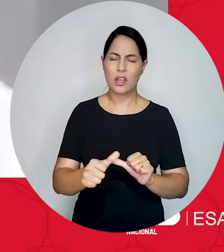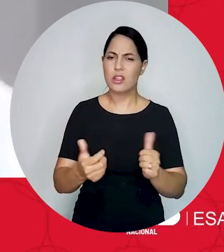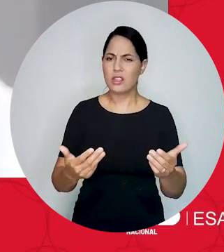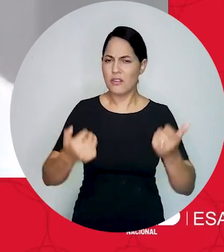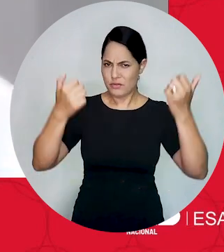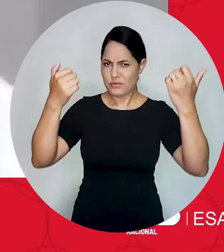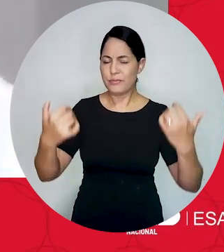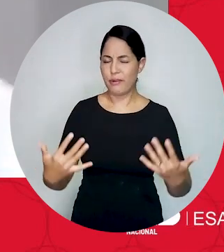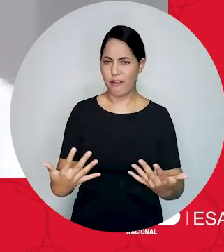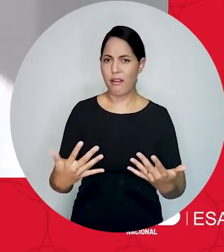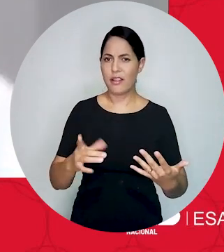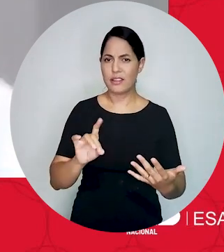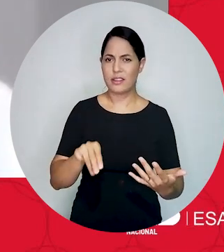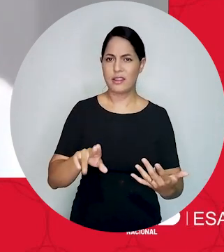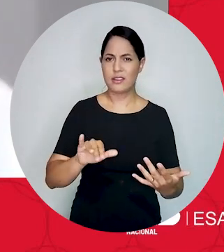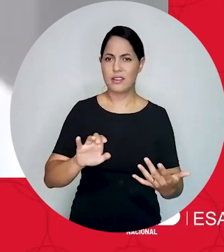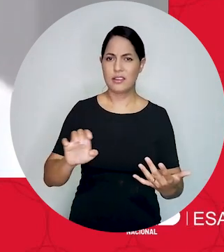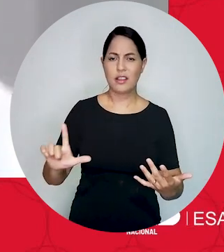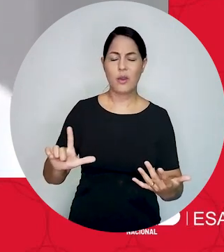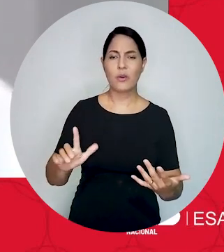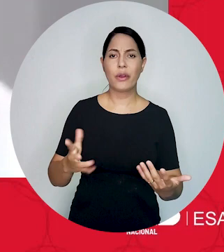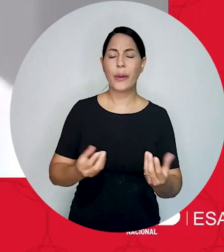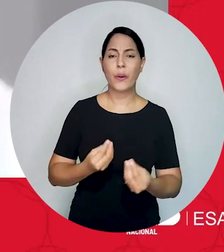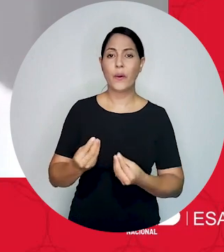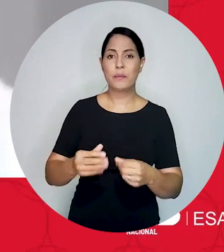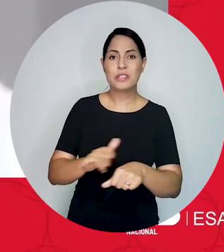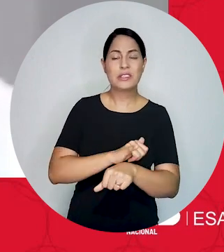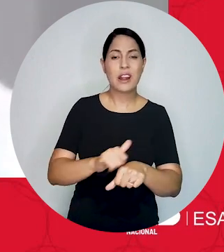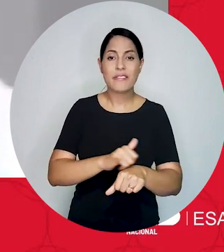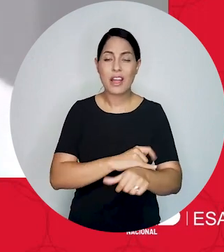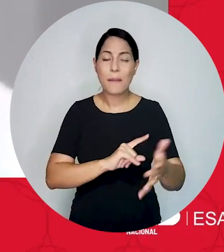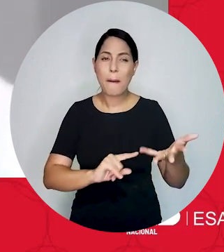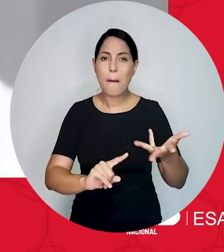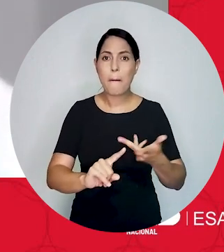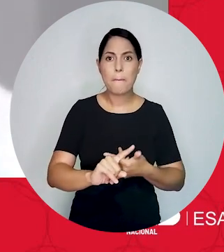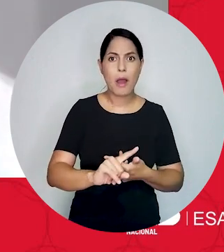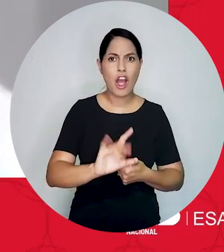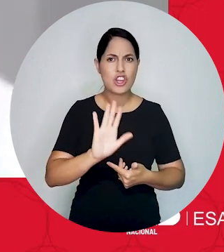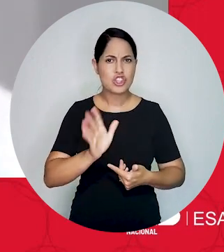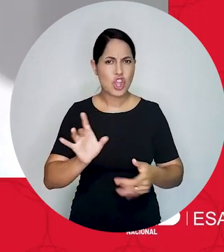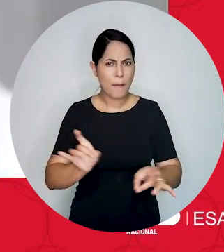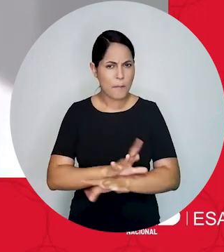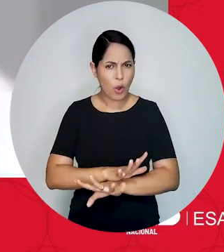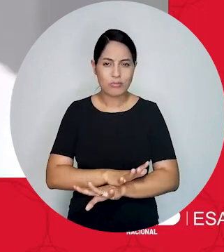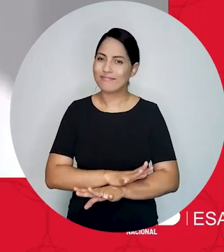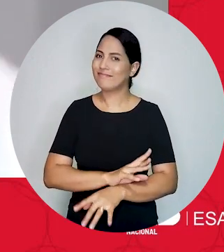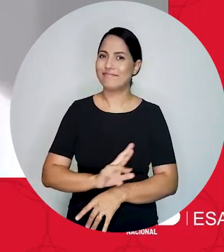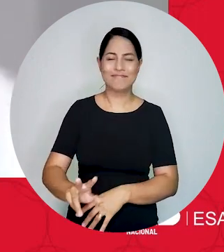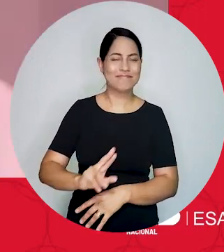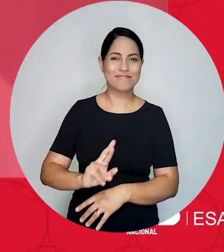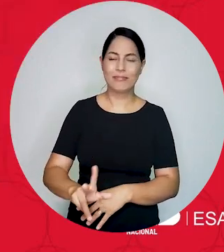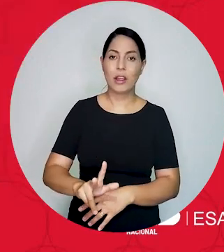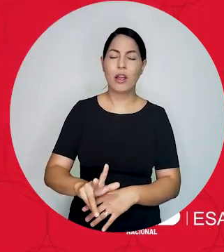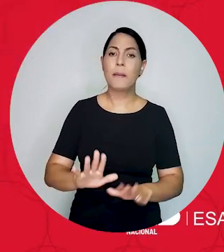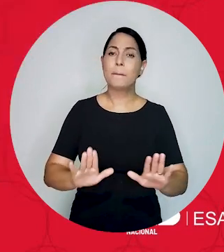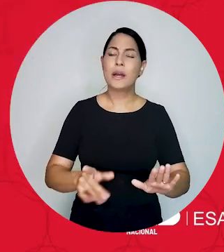essa mudança cultural. Eu acho que você foi muito assertivo no que você falou, Daniel, de que ferramentas não são